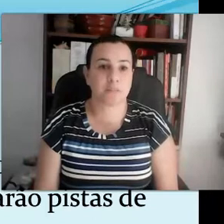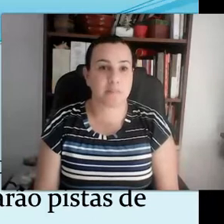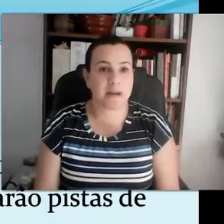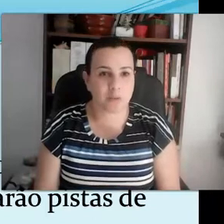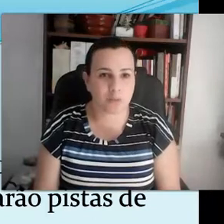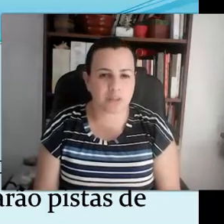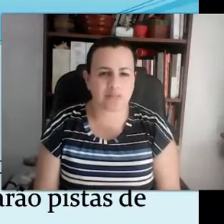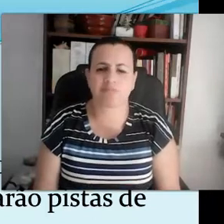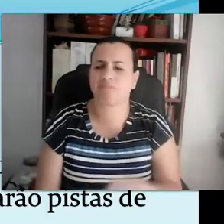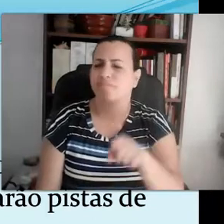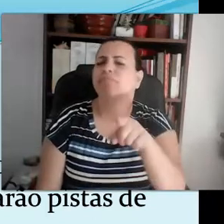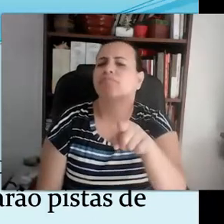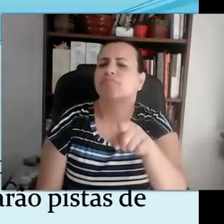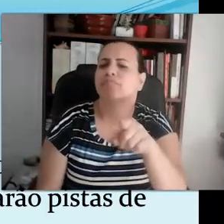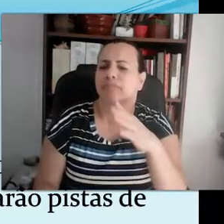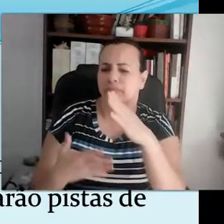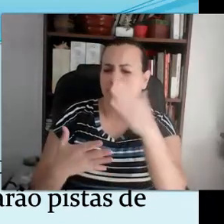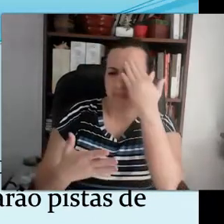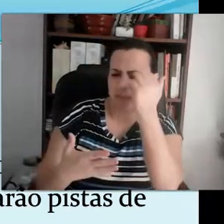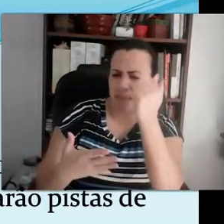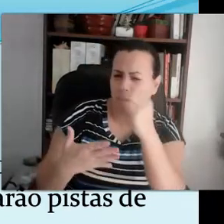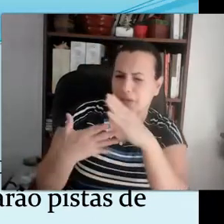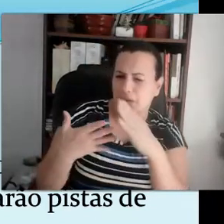Agora, se fosse uma pergunta.